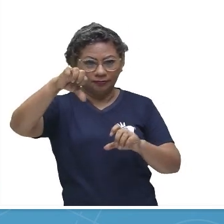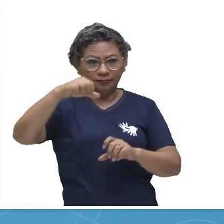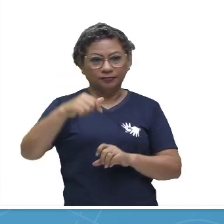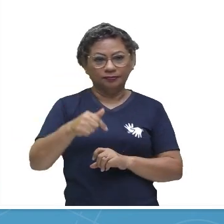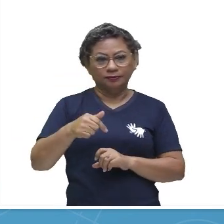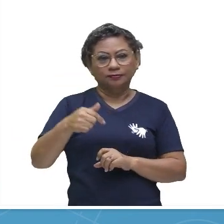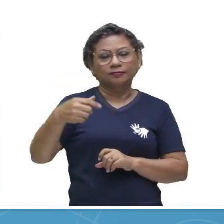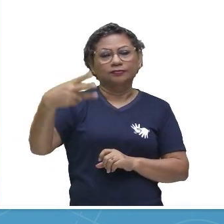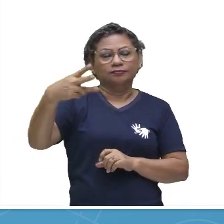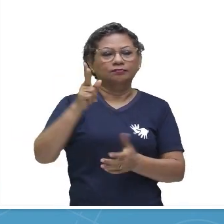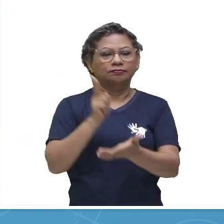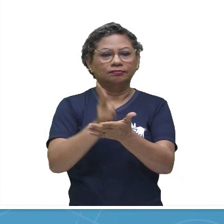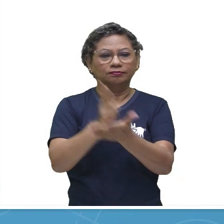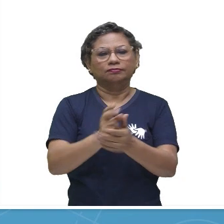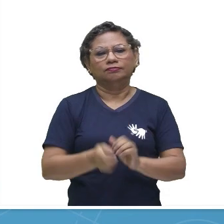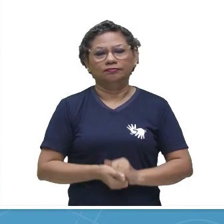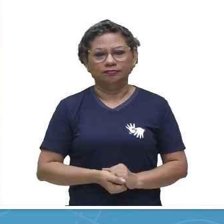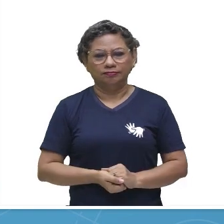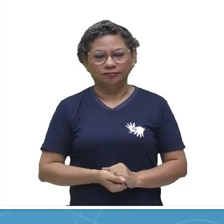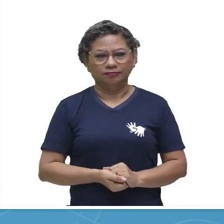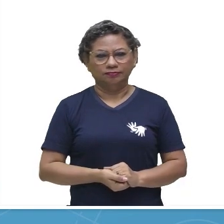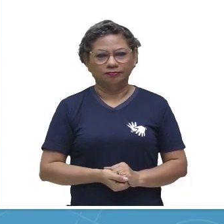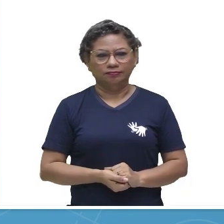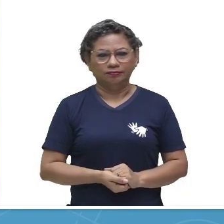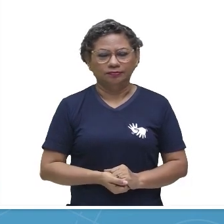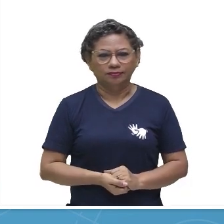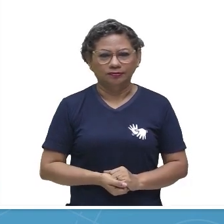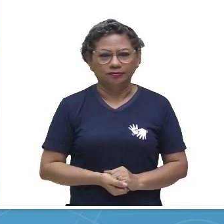da base, ele continua o mesmo, ele é conservado.